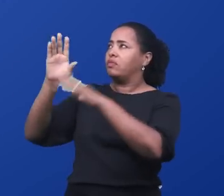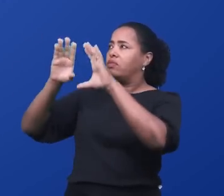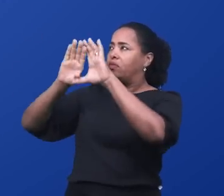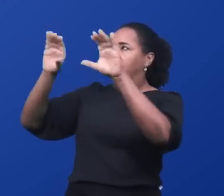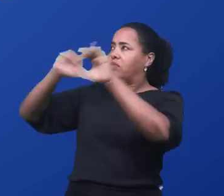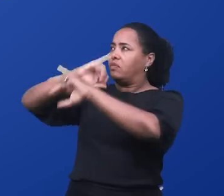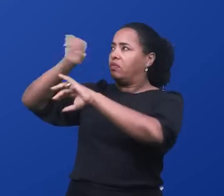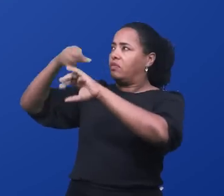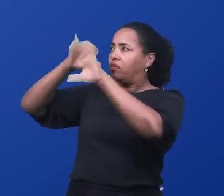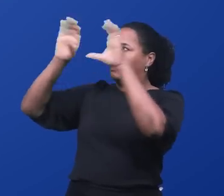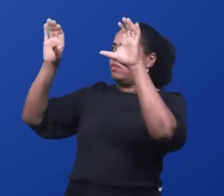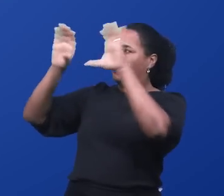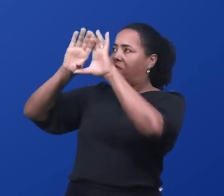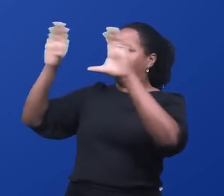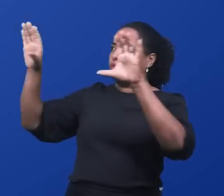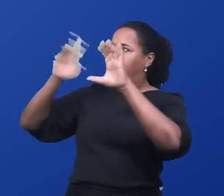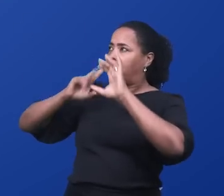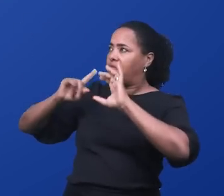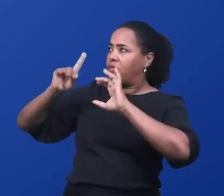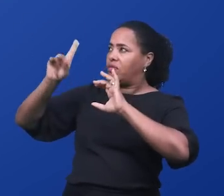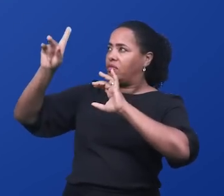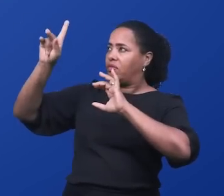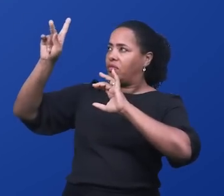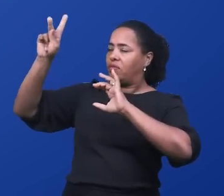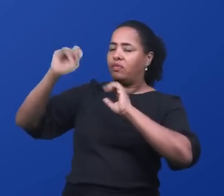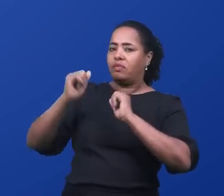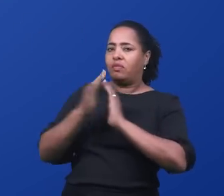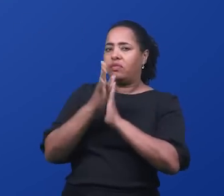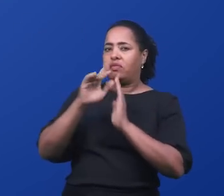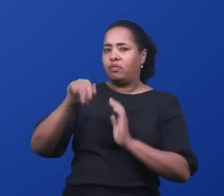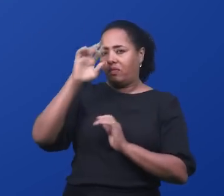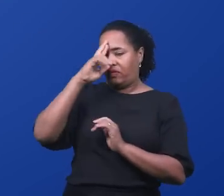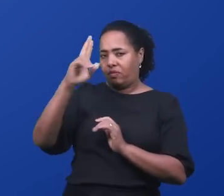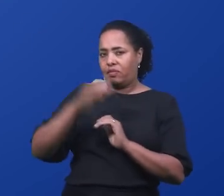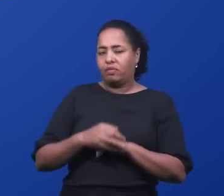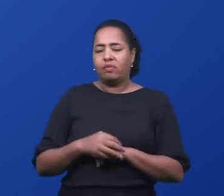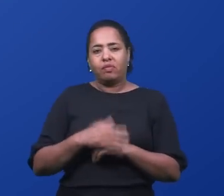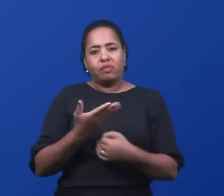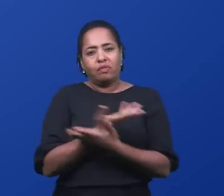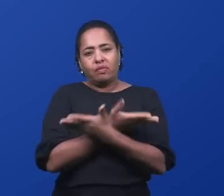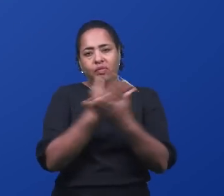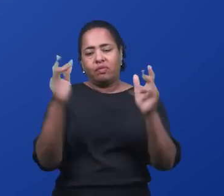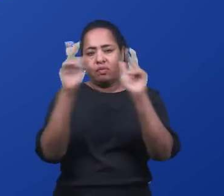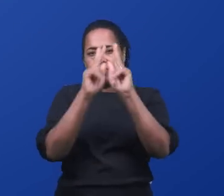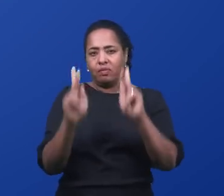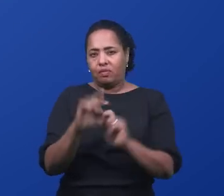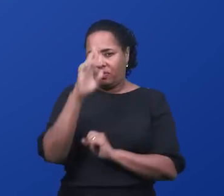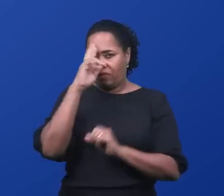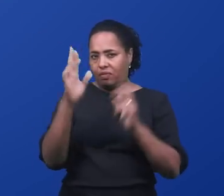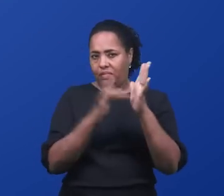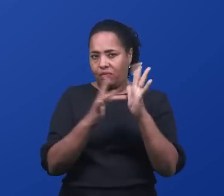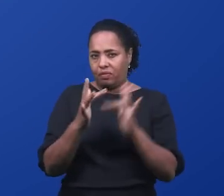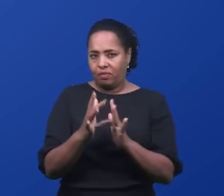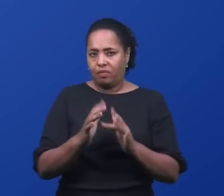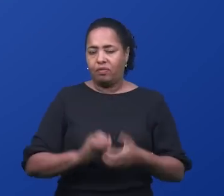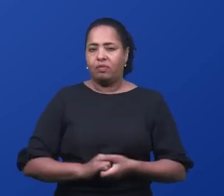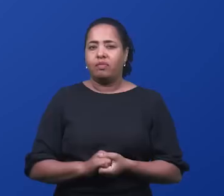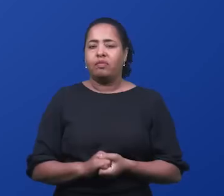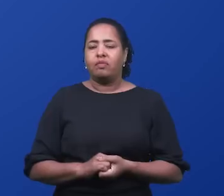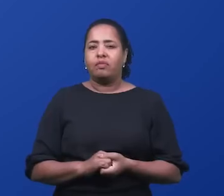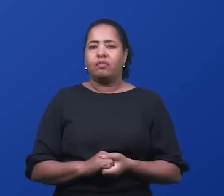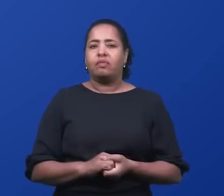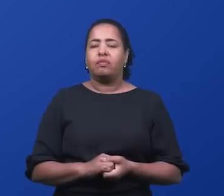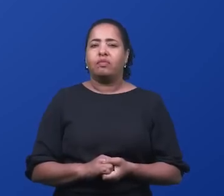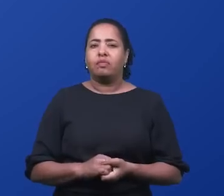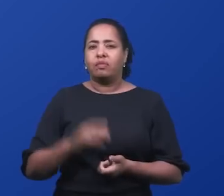na Jerusalém celestial, na eternidade. Louvado seja o nome do Senhor. A todos, a paz do Senhor Jesus.